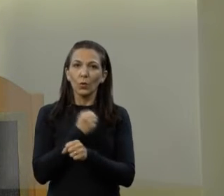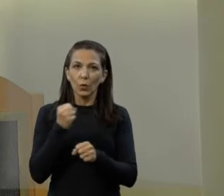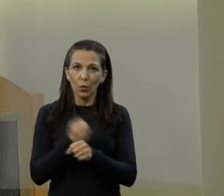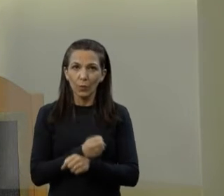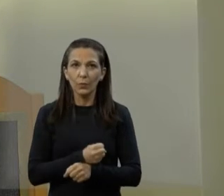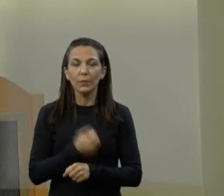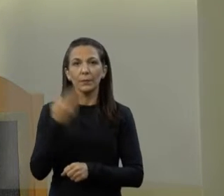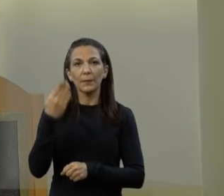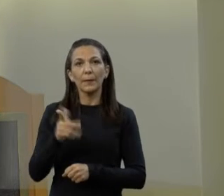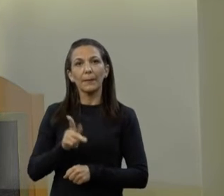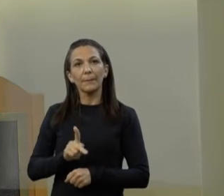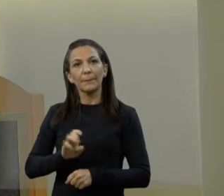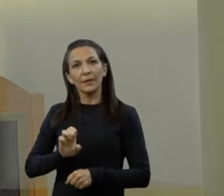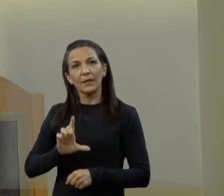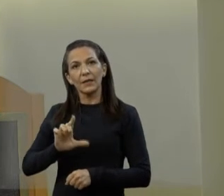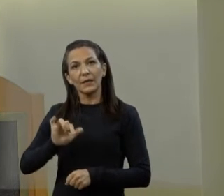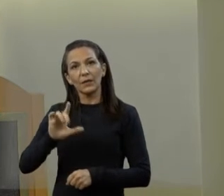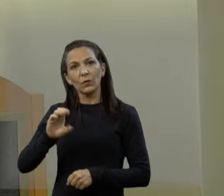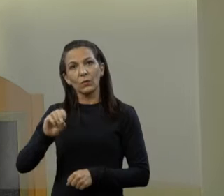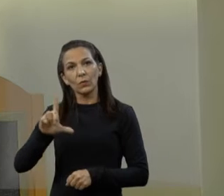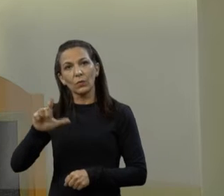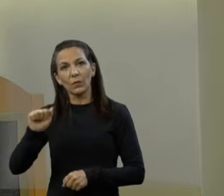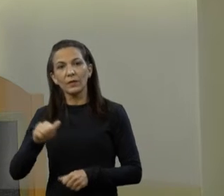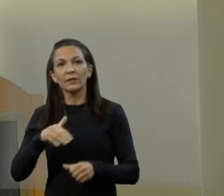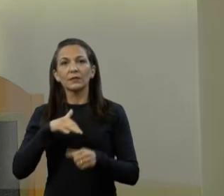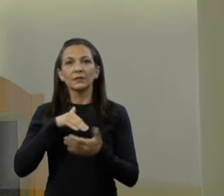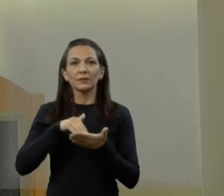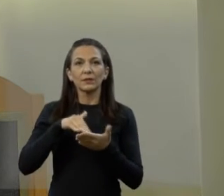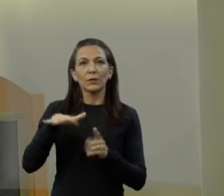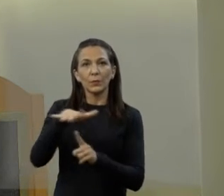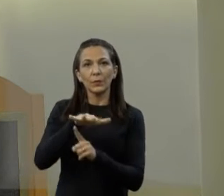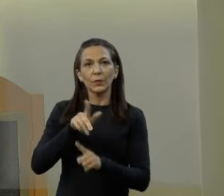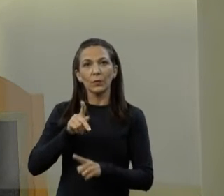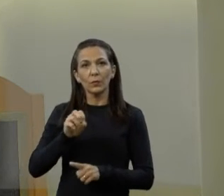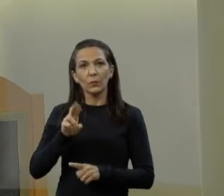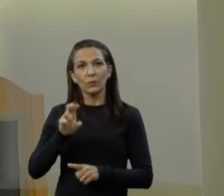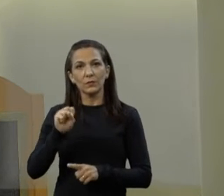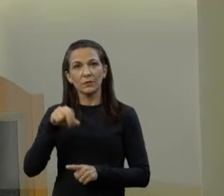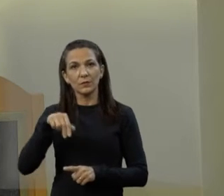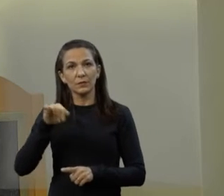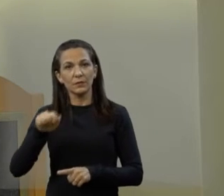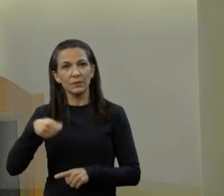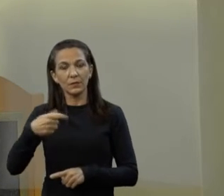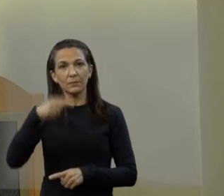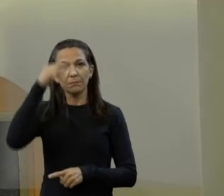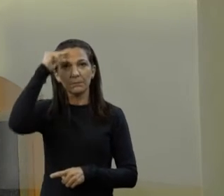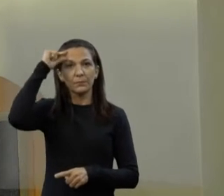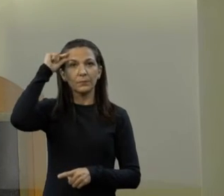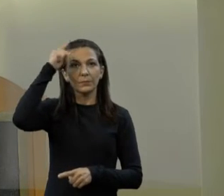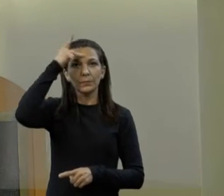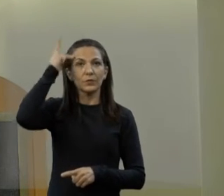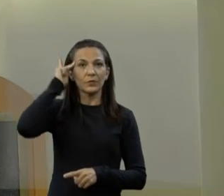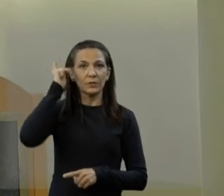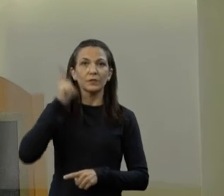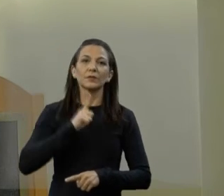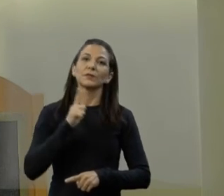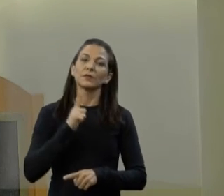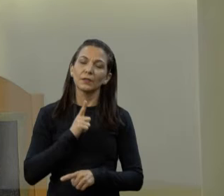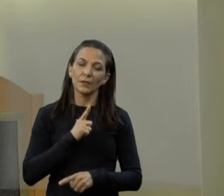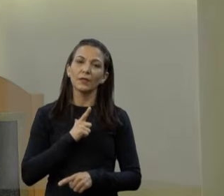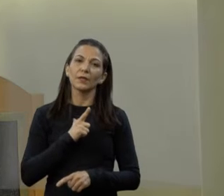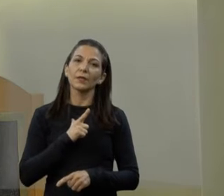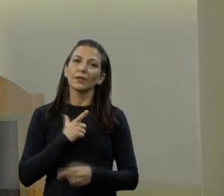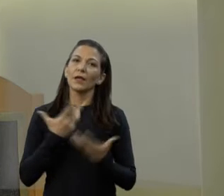públicos película secretário do meio ambiente porsani por ter enviado aqui para a gente parecer